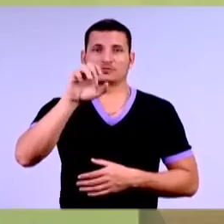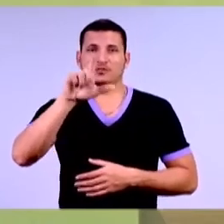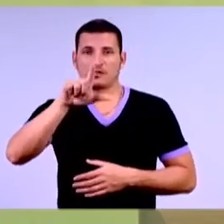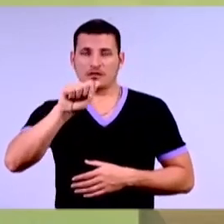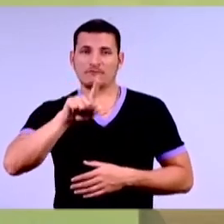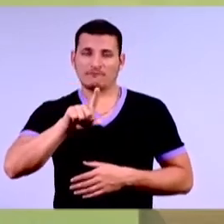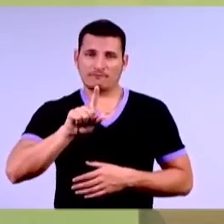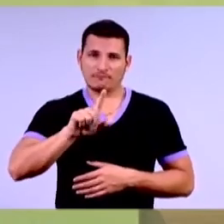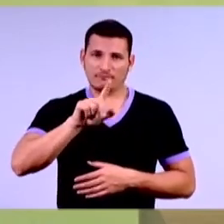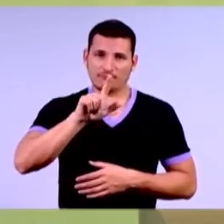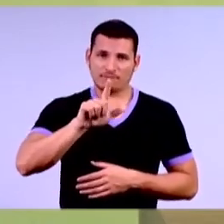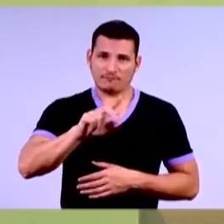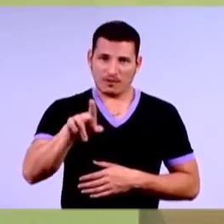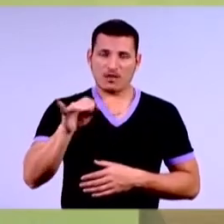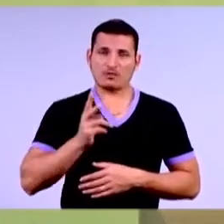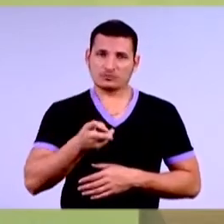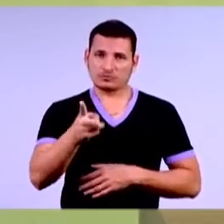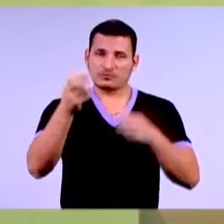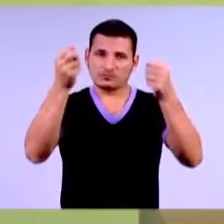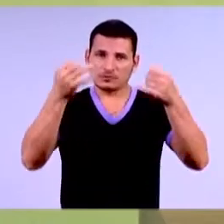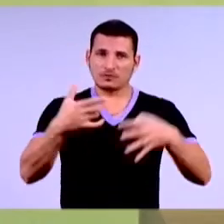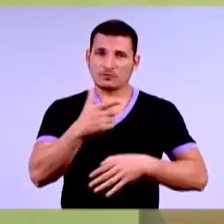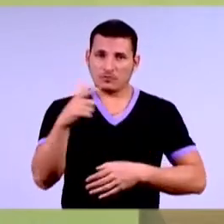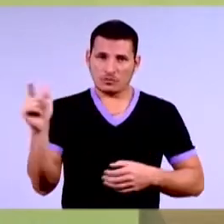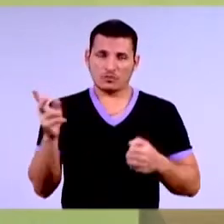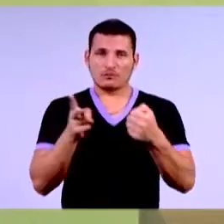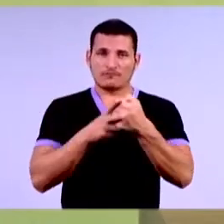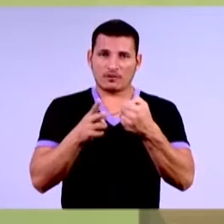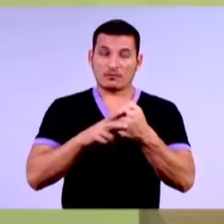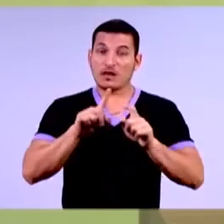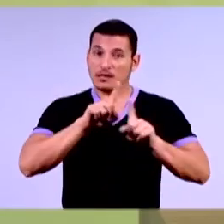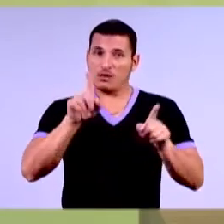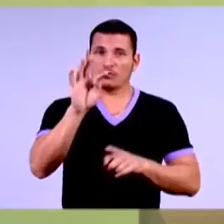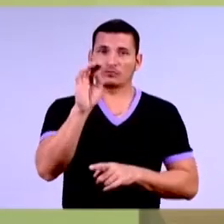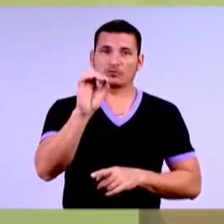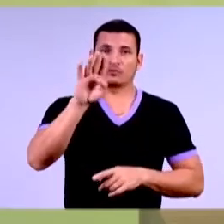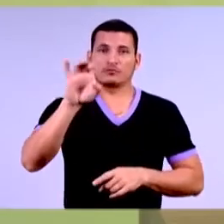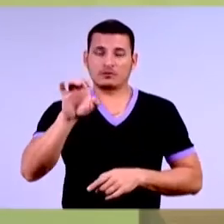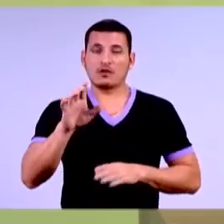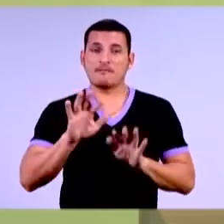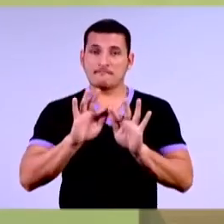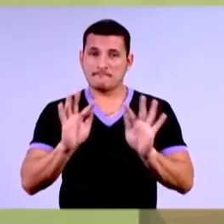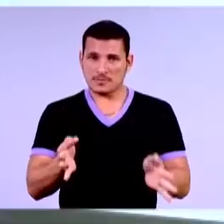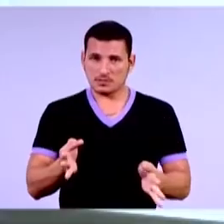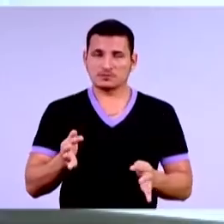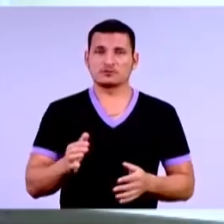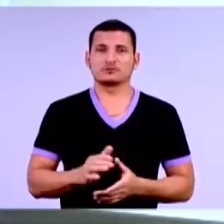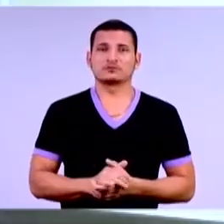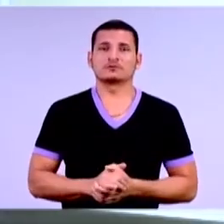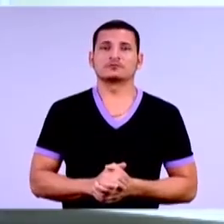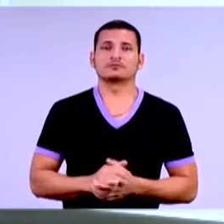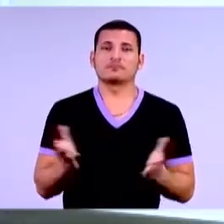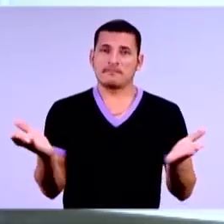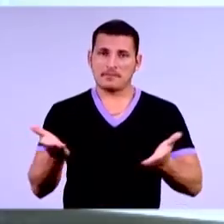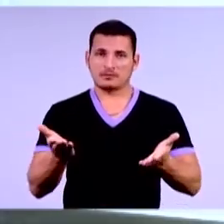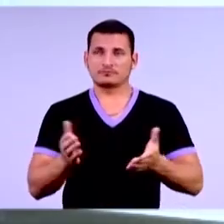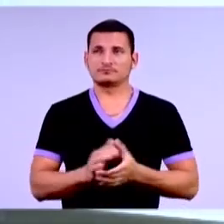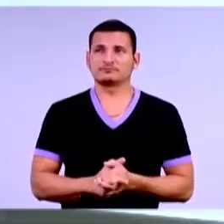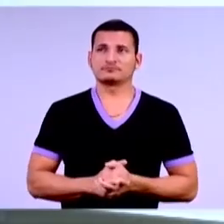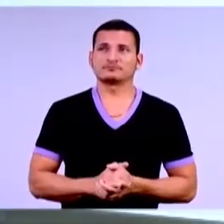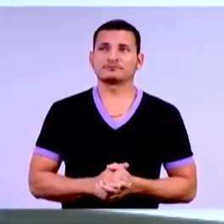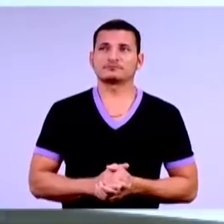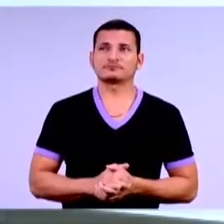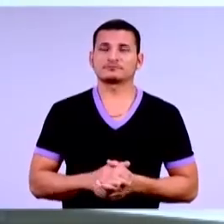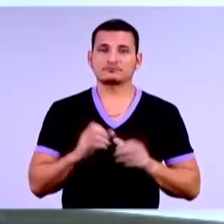explicando outros verbos que não mais o verbo to be no presente simples elisângela ok nós queremos